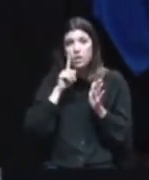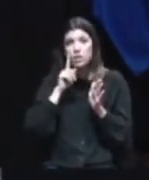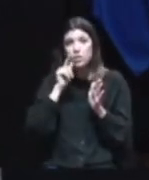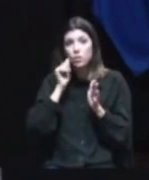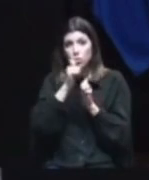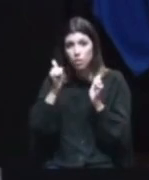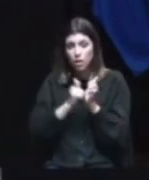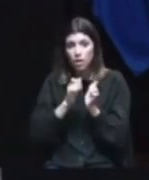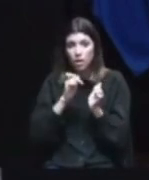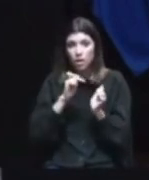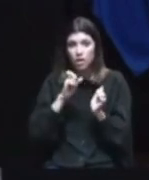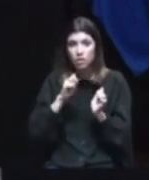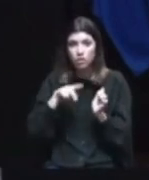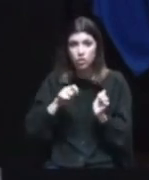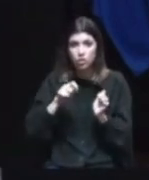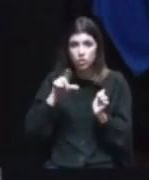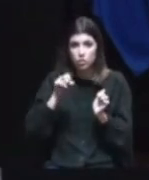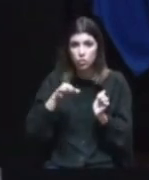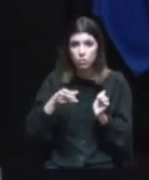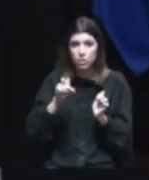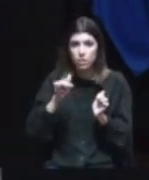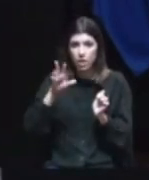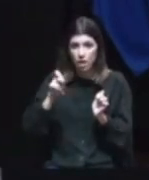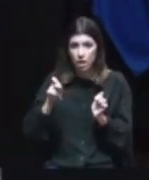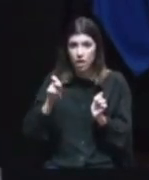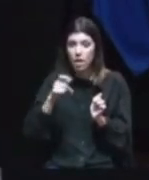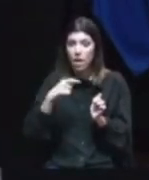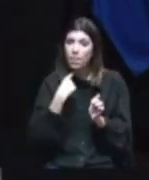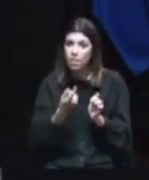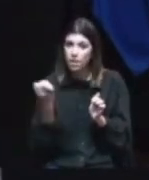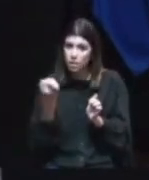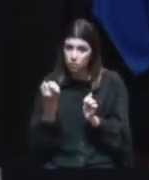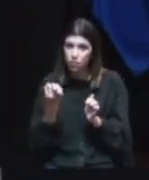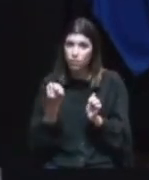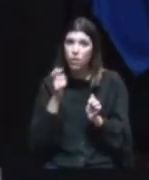resposta à aprovação pela Assembleia Municipal de Lisboa da Recomendação